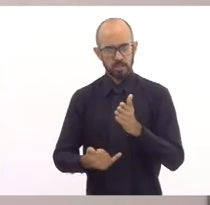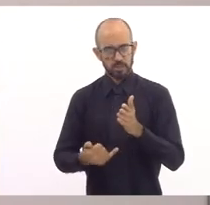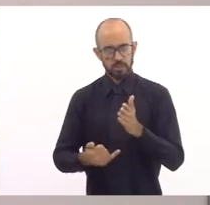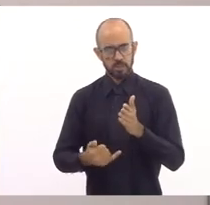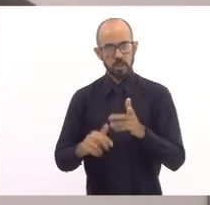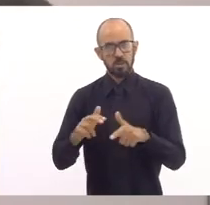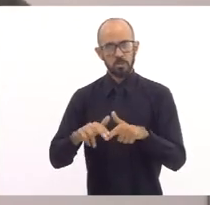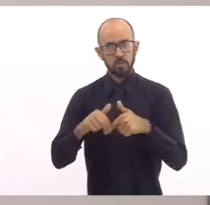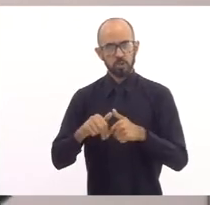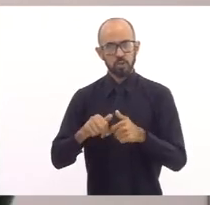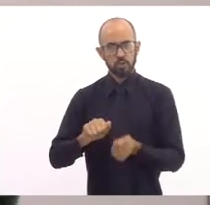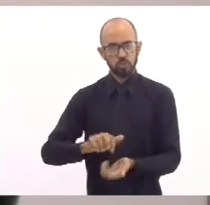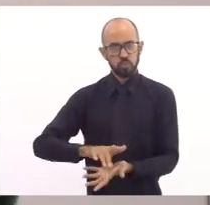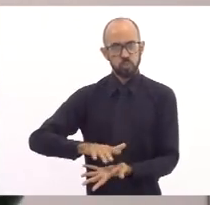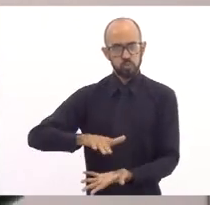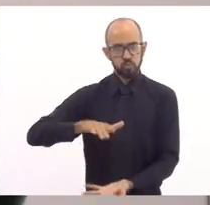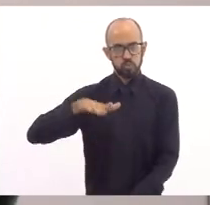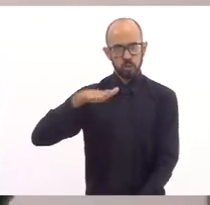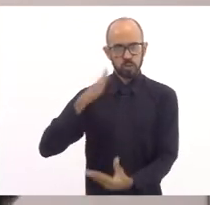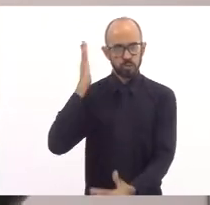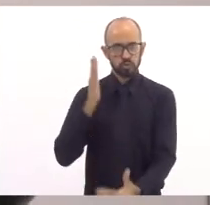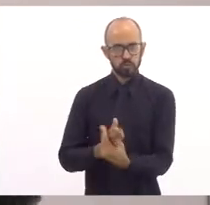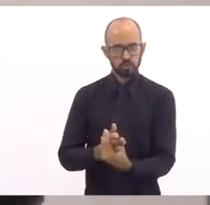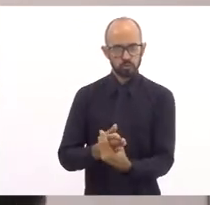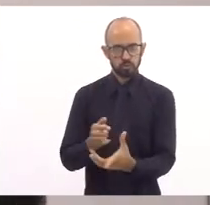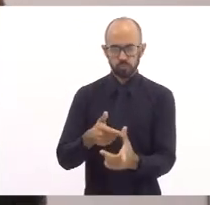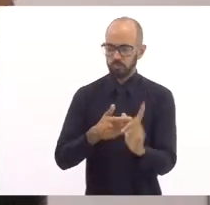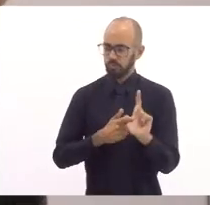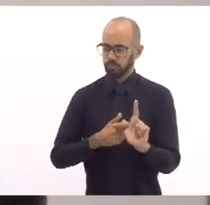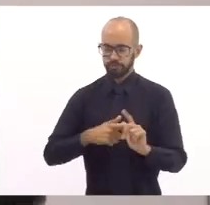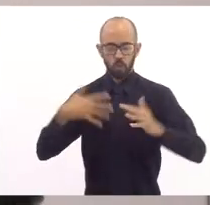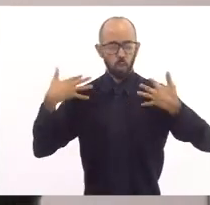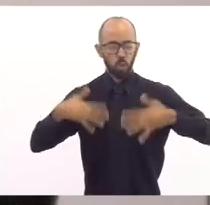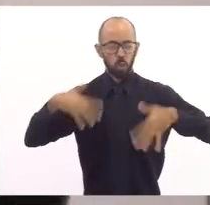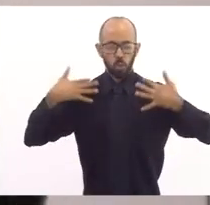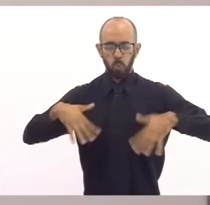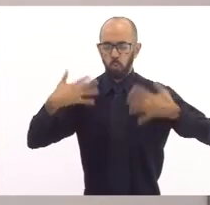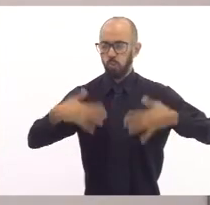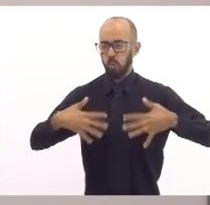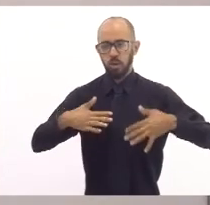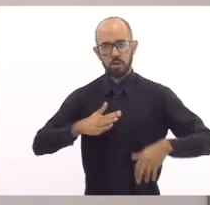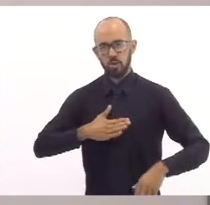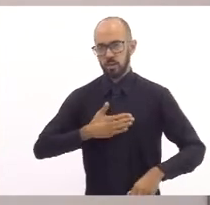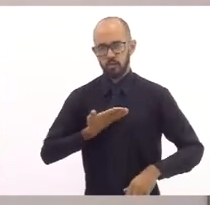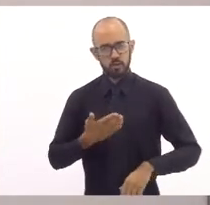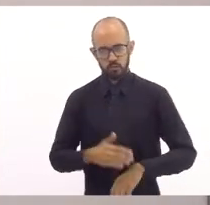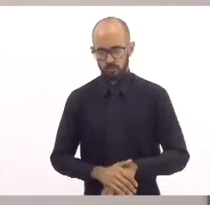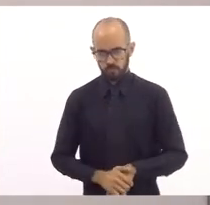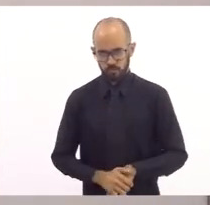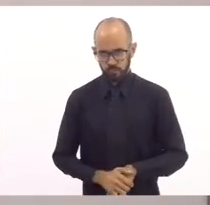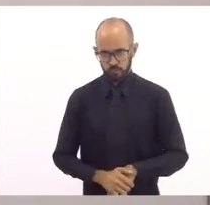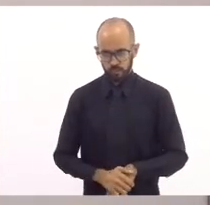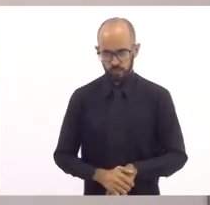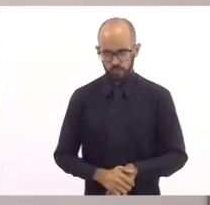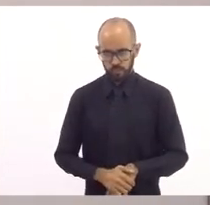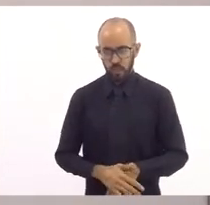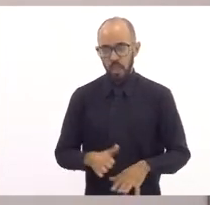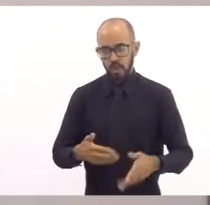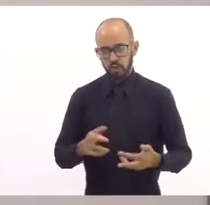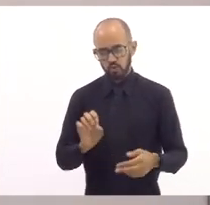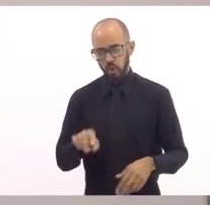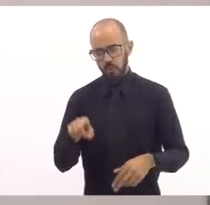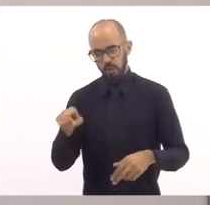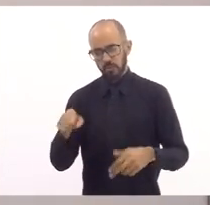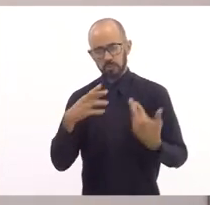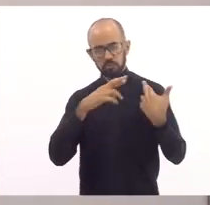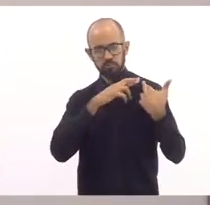de processo de dívida ativa é monstruoso. Monstruoso. Só queria observar a responsabilidade